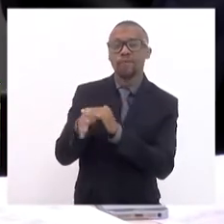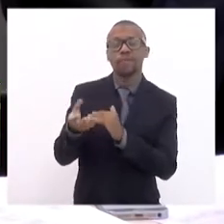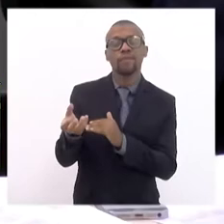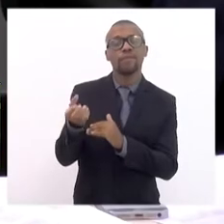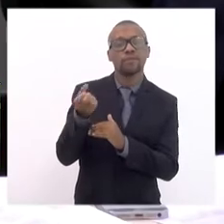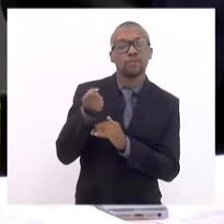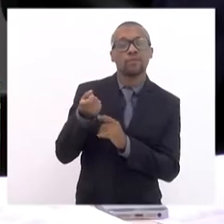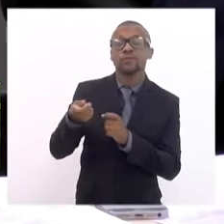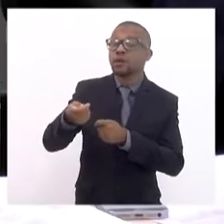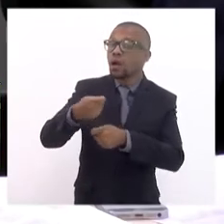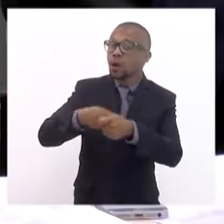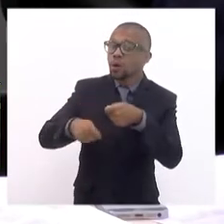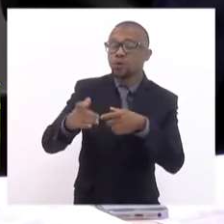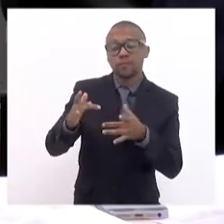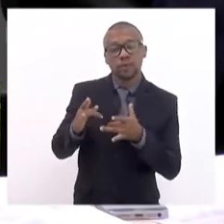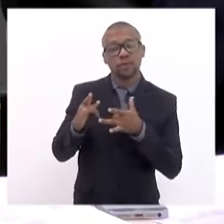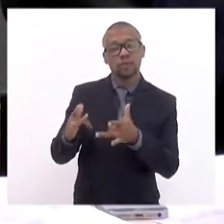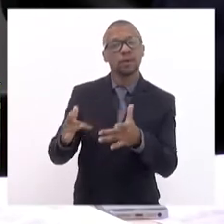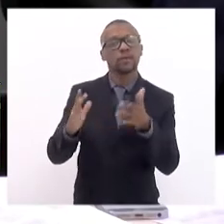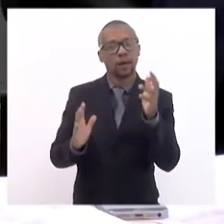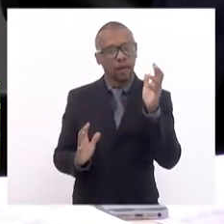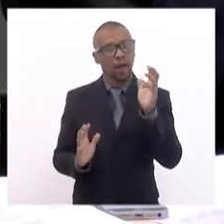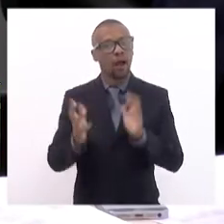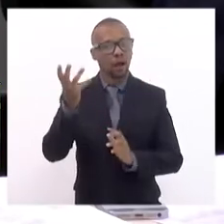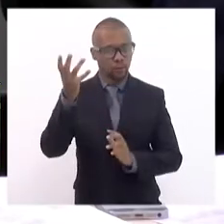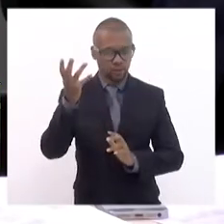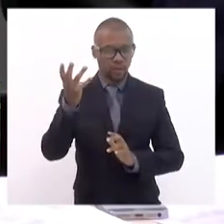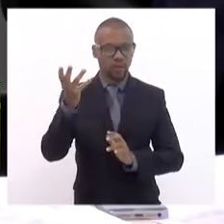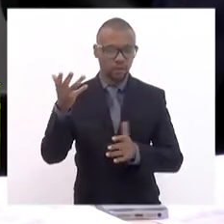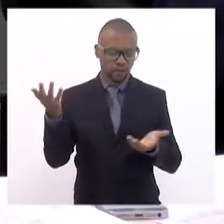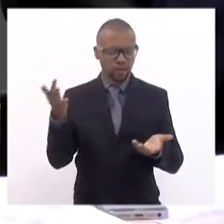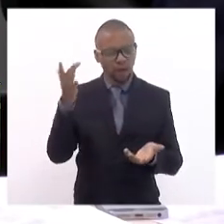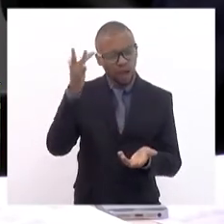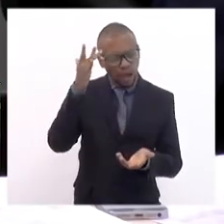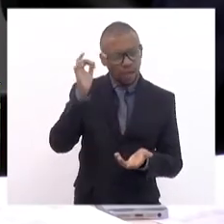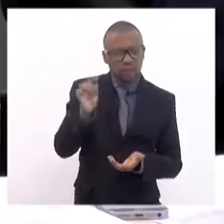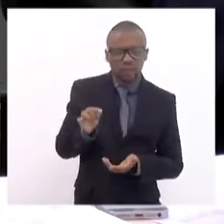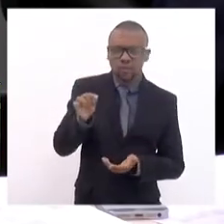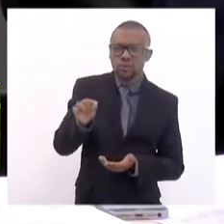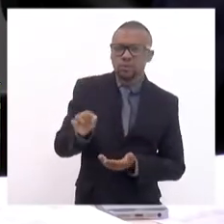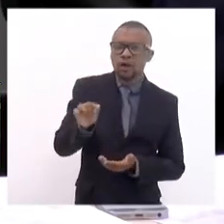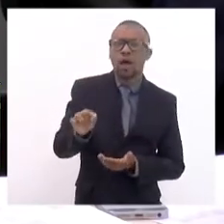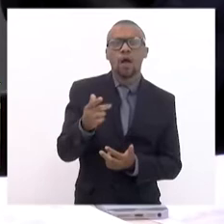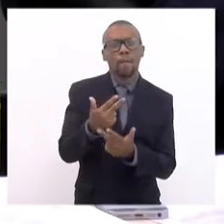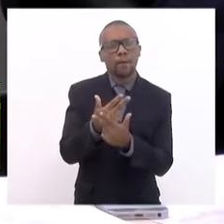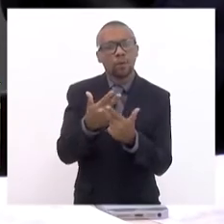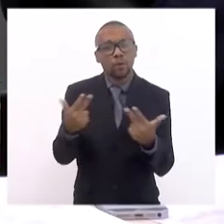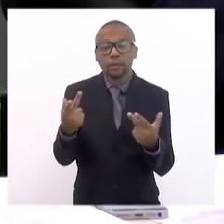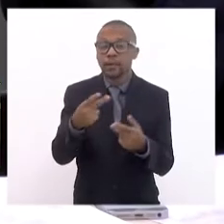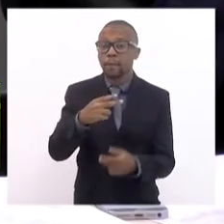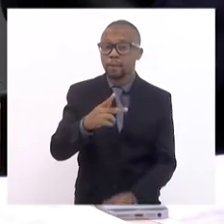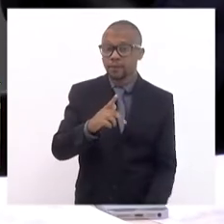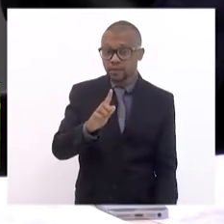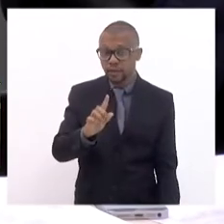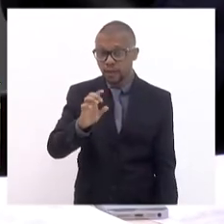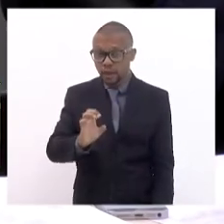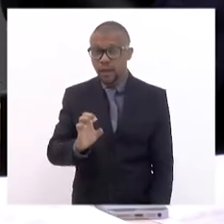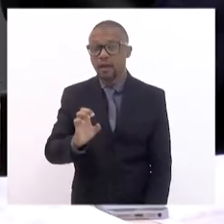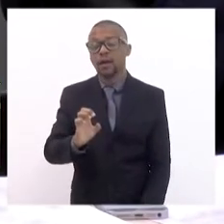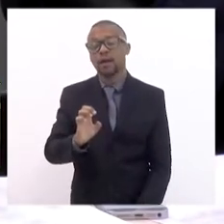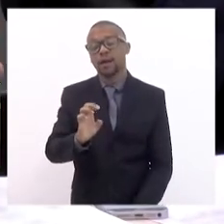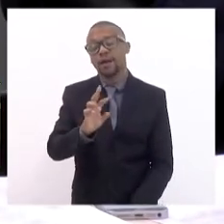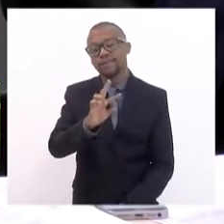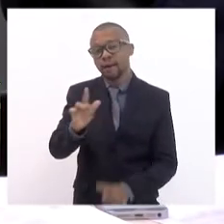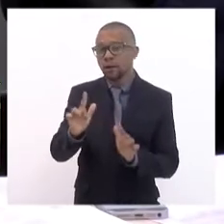Solidária acontecendo, né? Eu acho que isso é algo que a Procuradoria-Geral do Estado